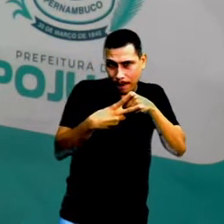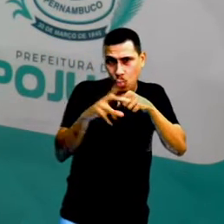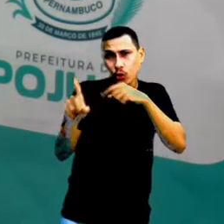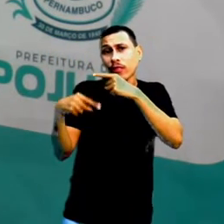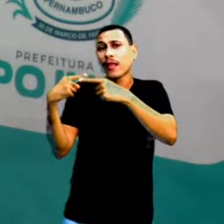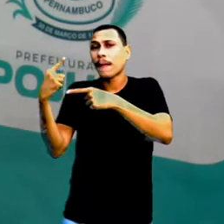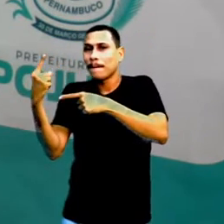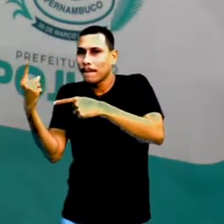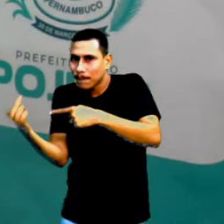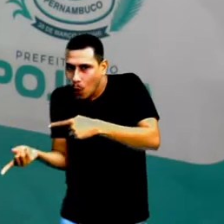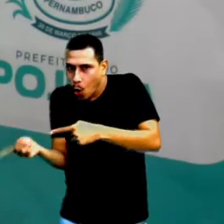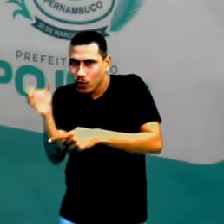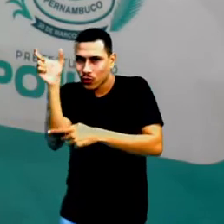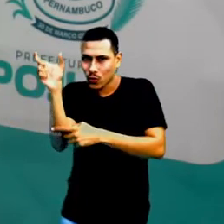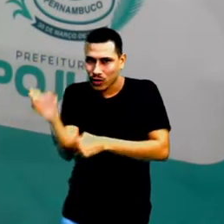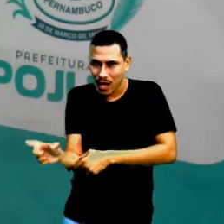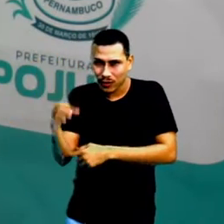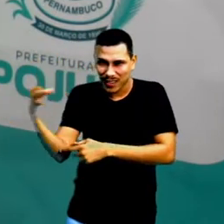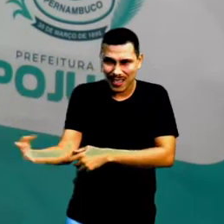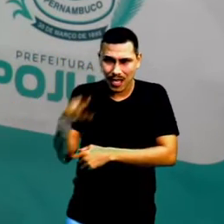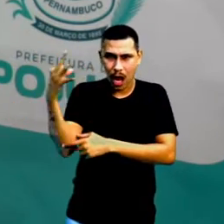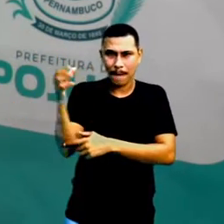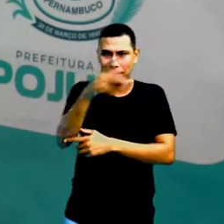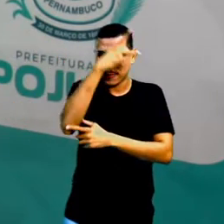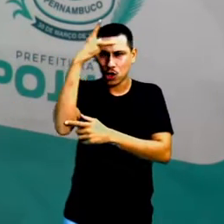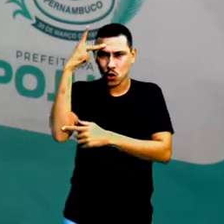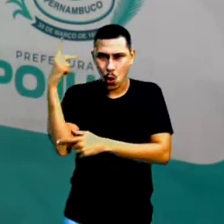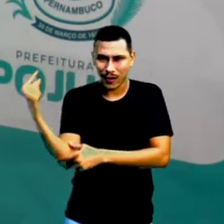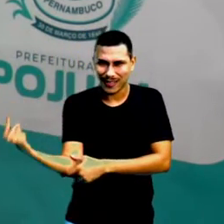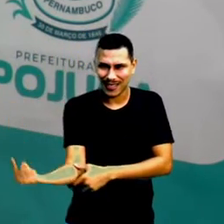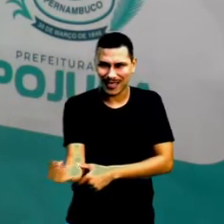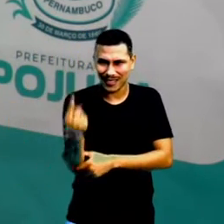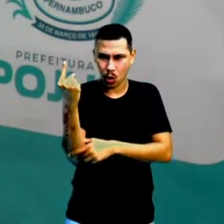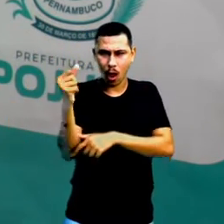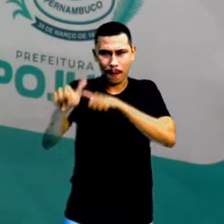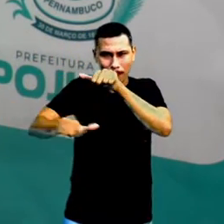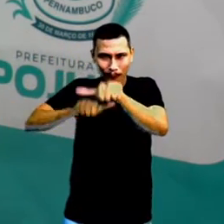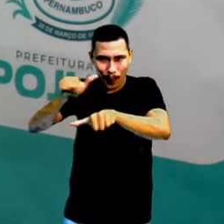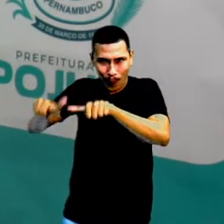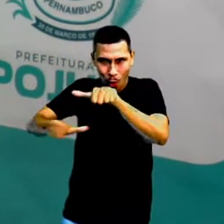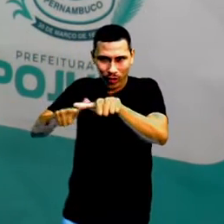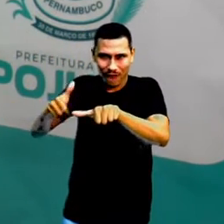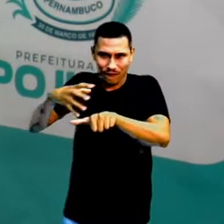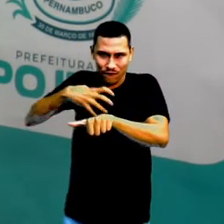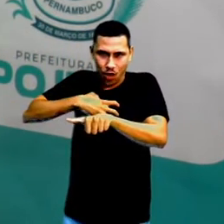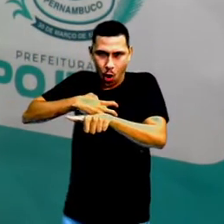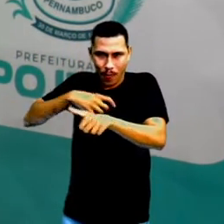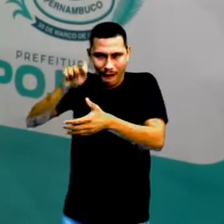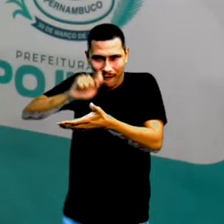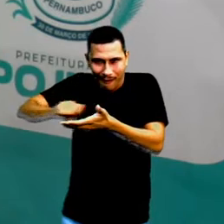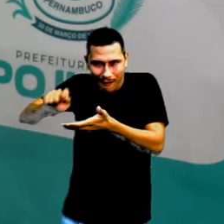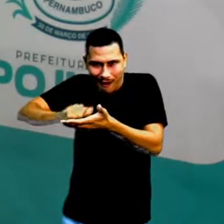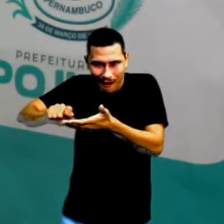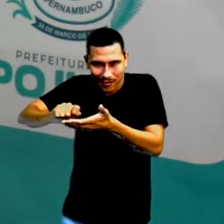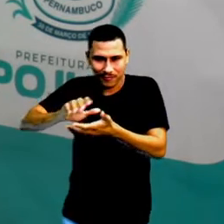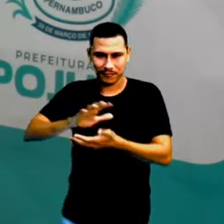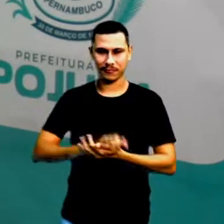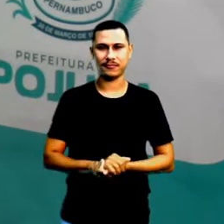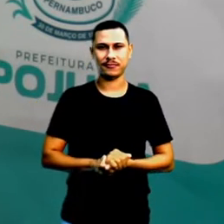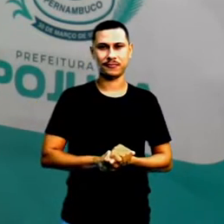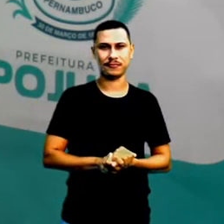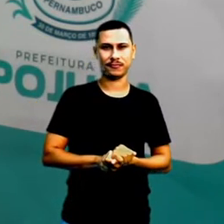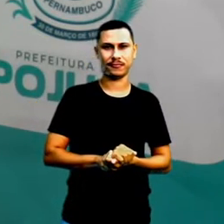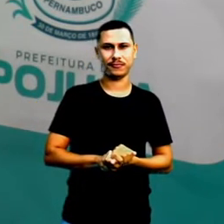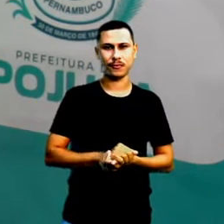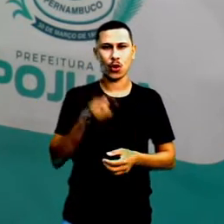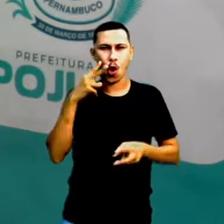terceira pessoa do singular, ele vai flexionar-se, certo? E vai modificar. Nesse caso